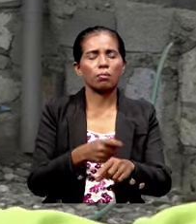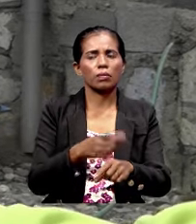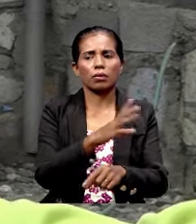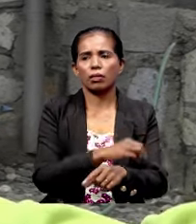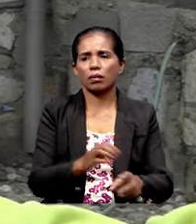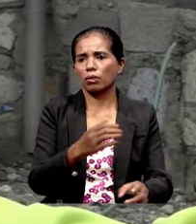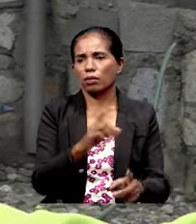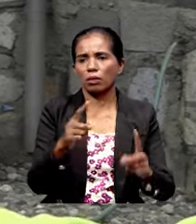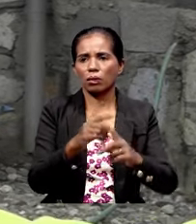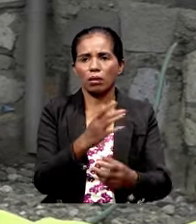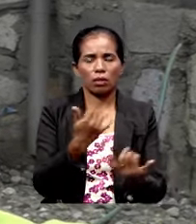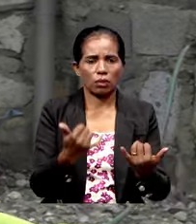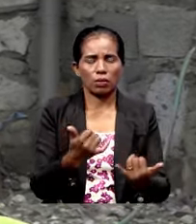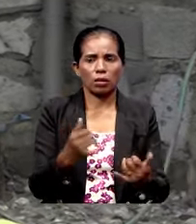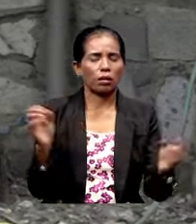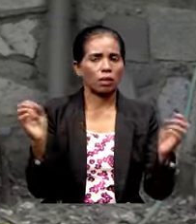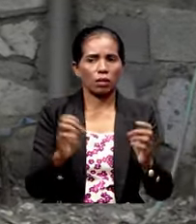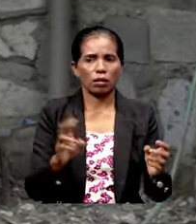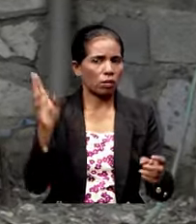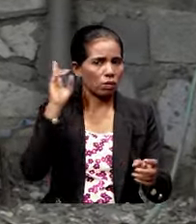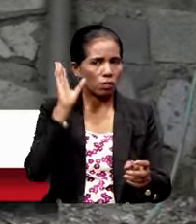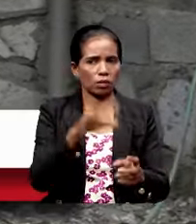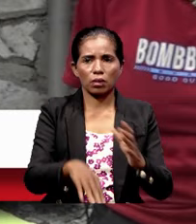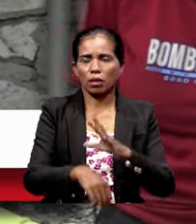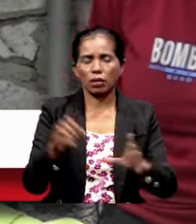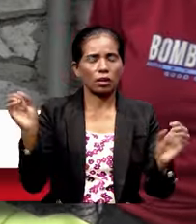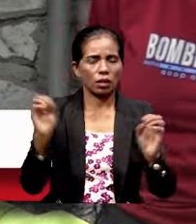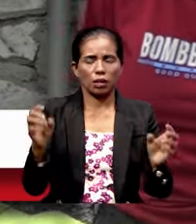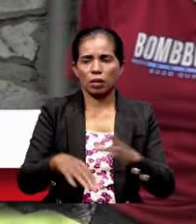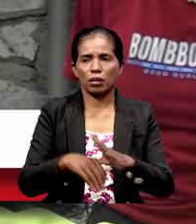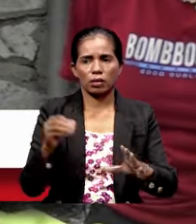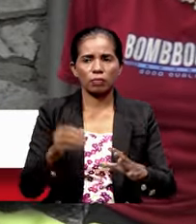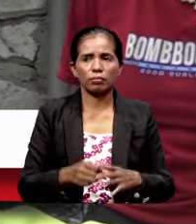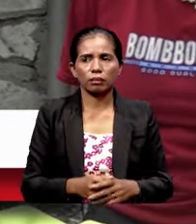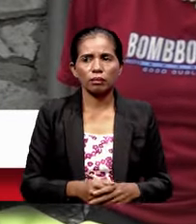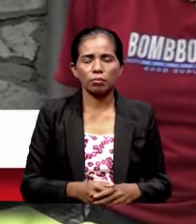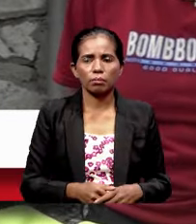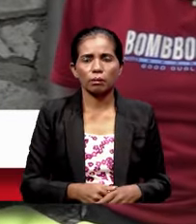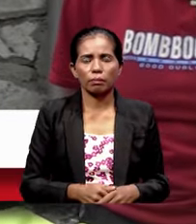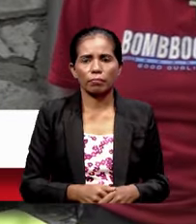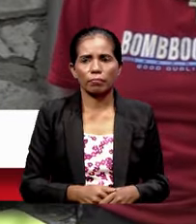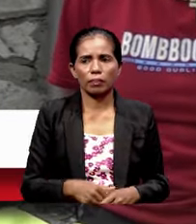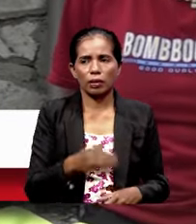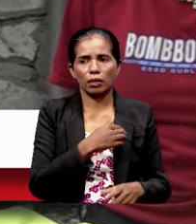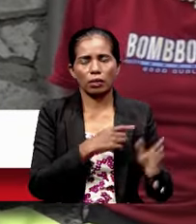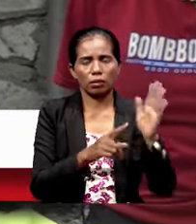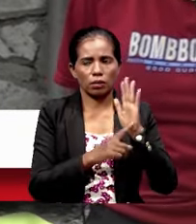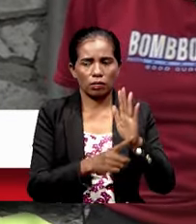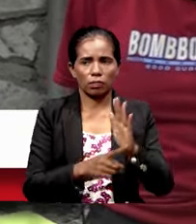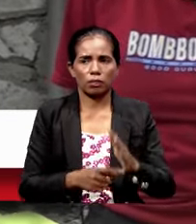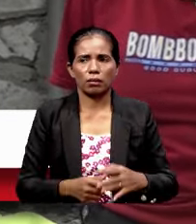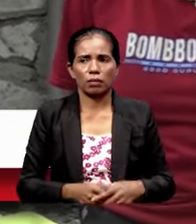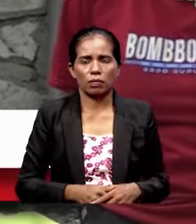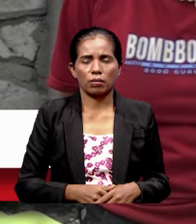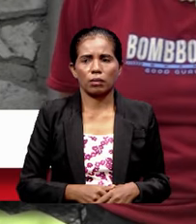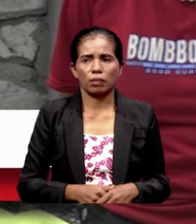rona promosau ngam sa dia atasai lah sai munun momento si dau dirau kato dirau